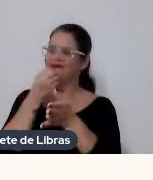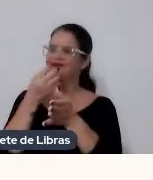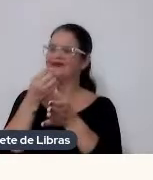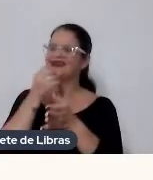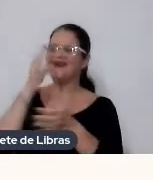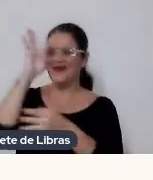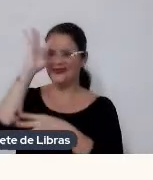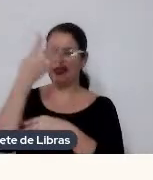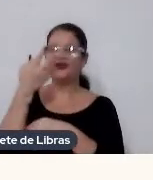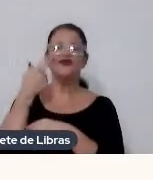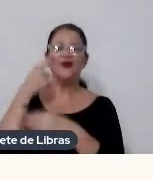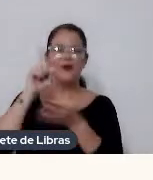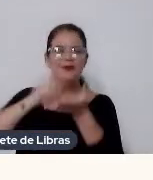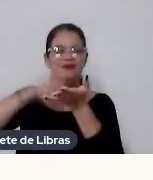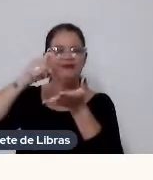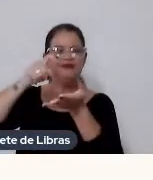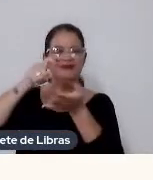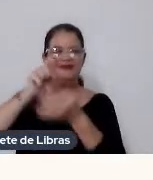Deixa eu dar um play aqui pra mostrar.